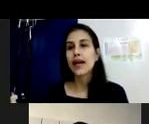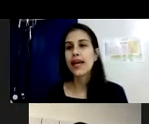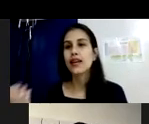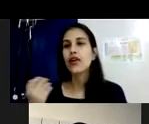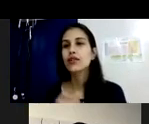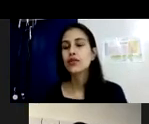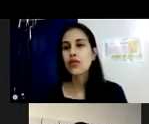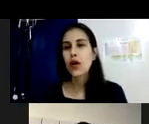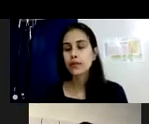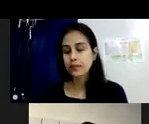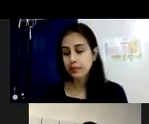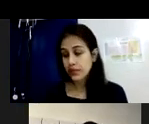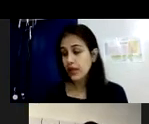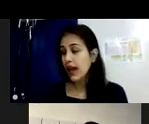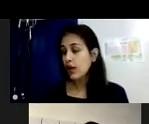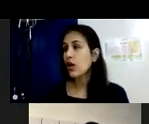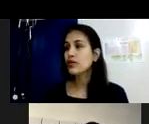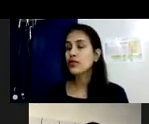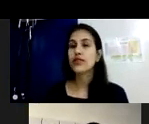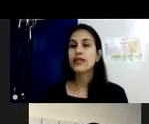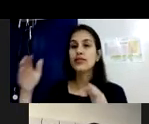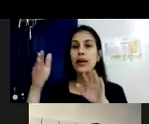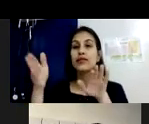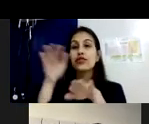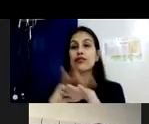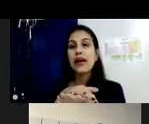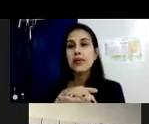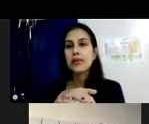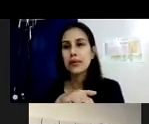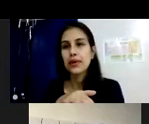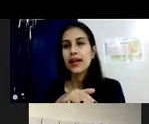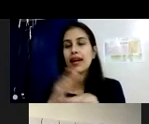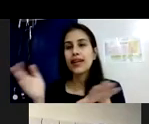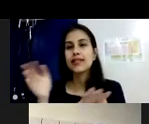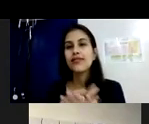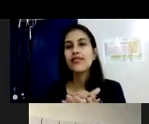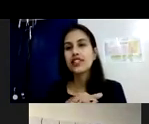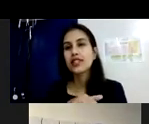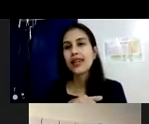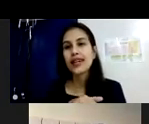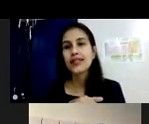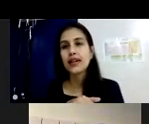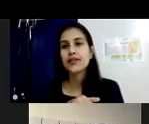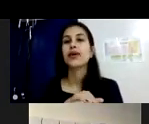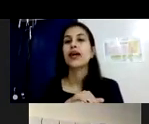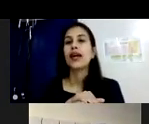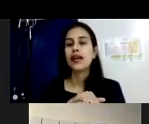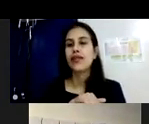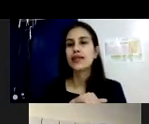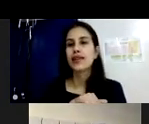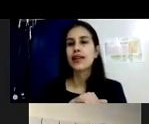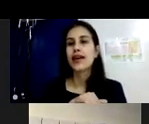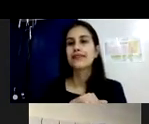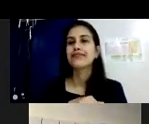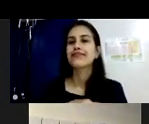falar para ele, ó, seu João, agora o senhor vai usar um sapato de velcro. Aqueles que fecham sem cadarço. Ele